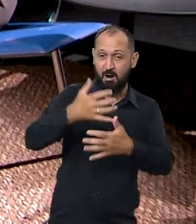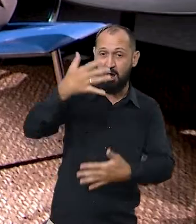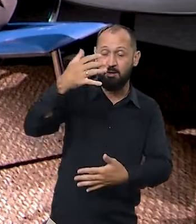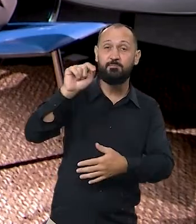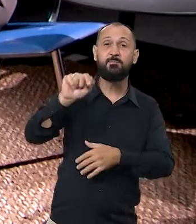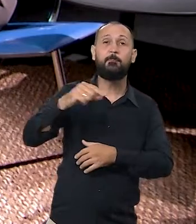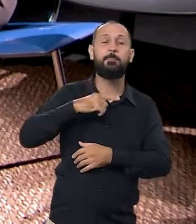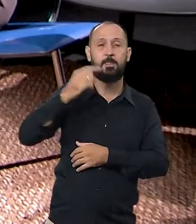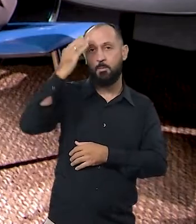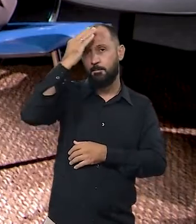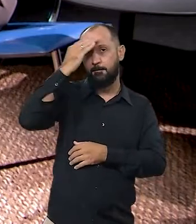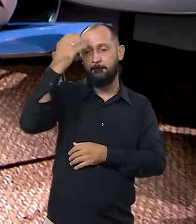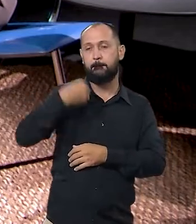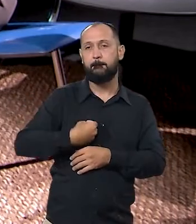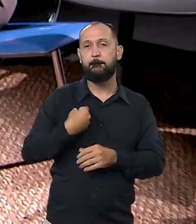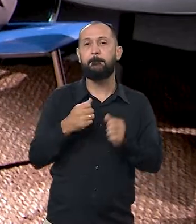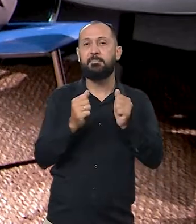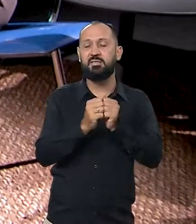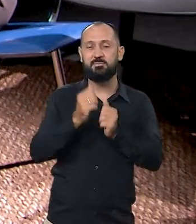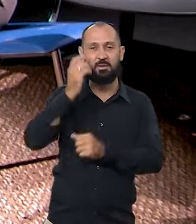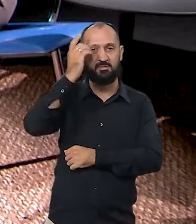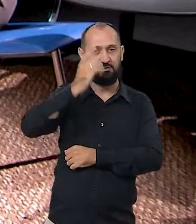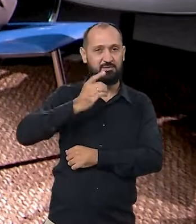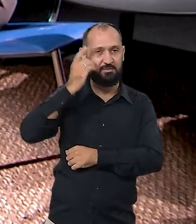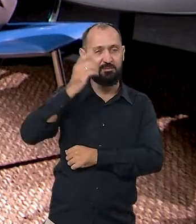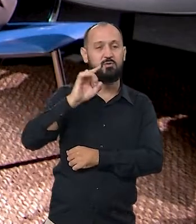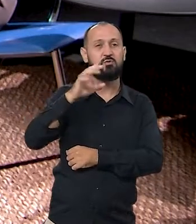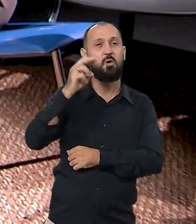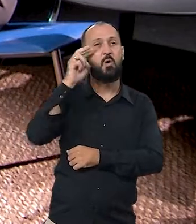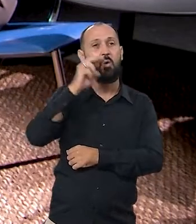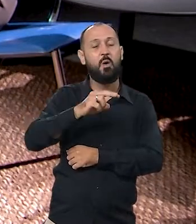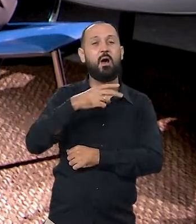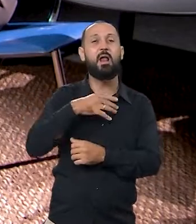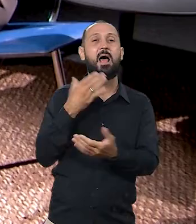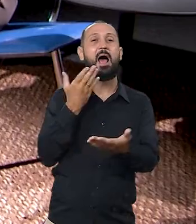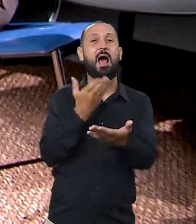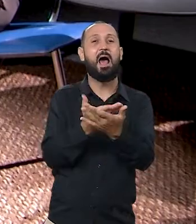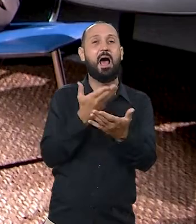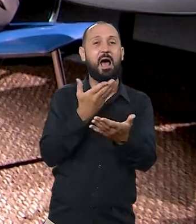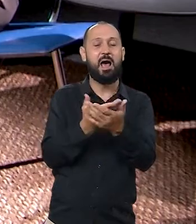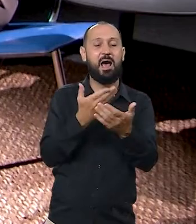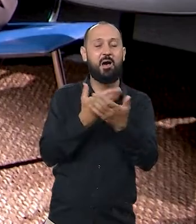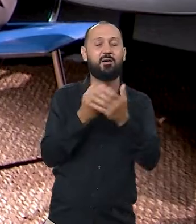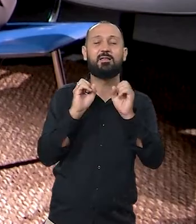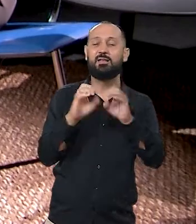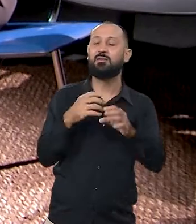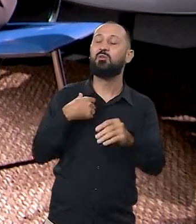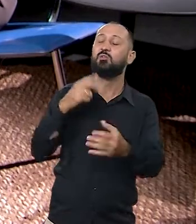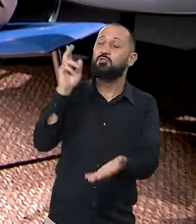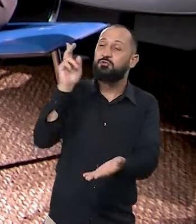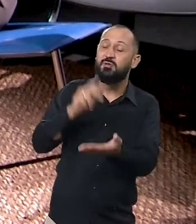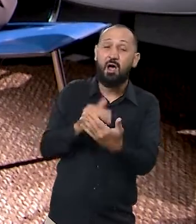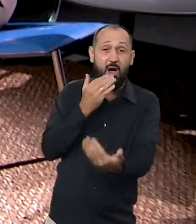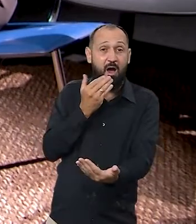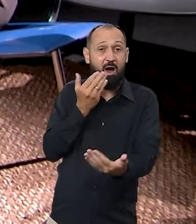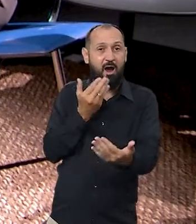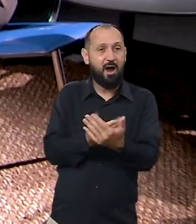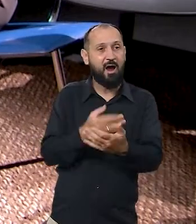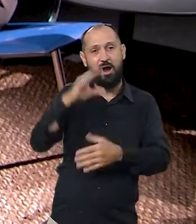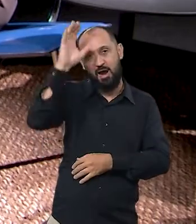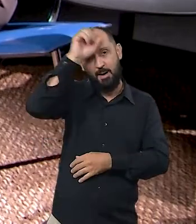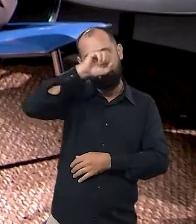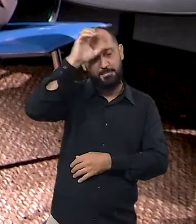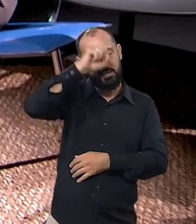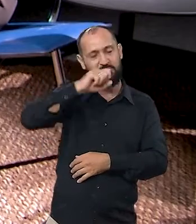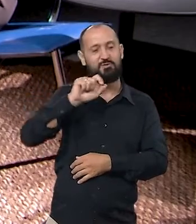que o Barbosinha integrava enquanto deputado, só observem as aulas que ele dava por lá, porque eu realmente também aprendi